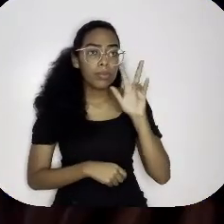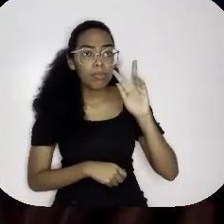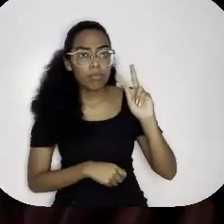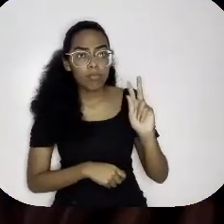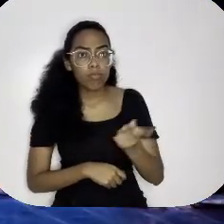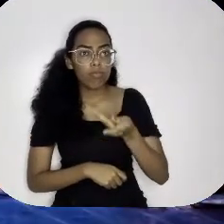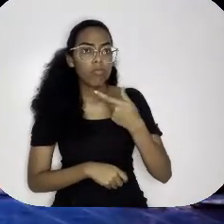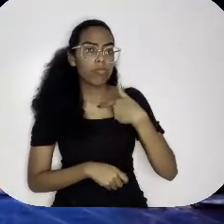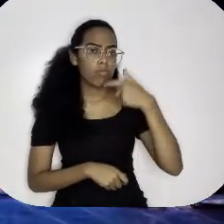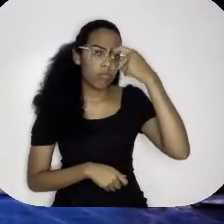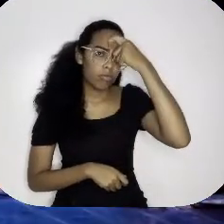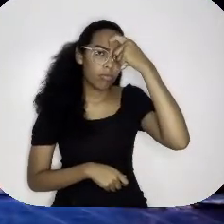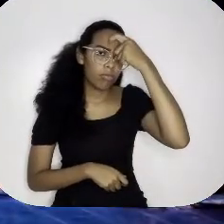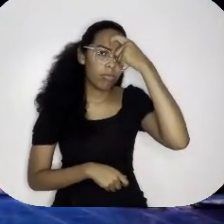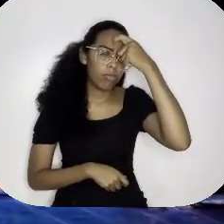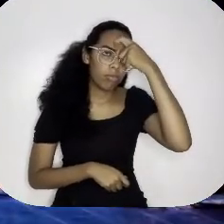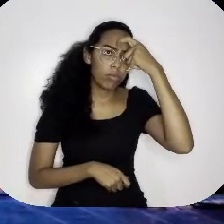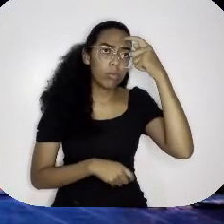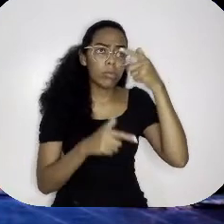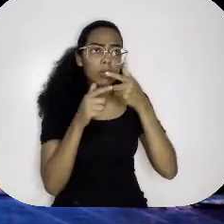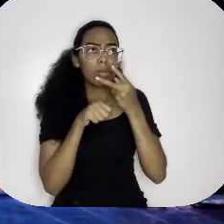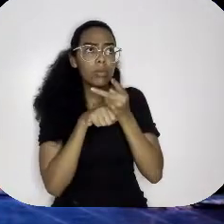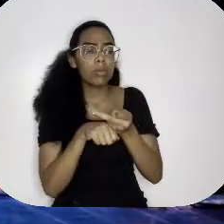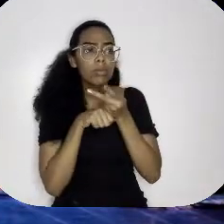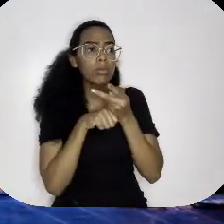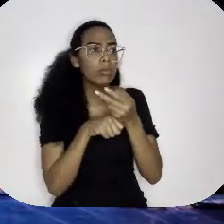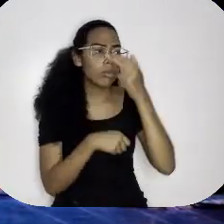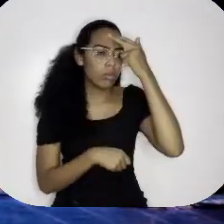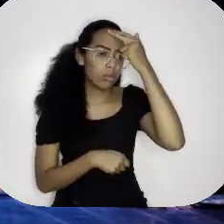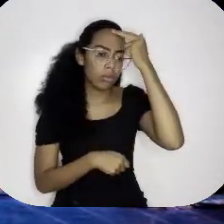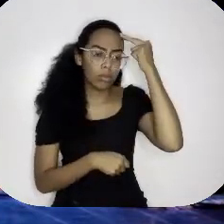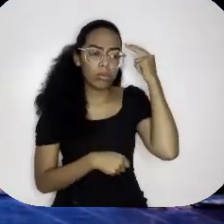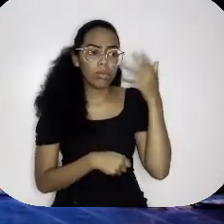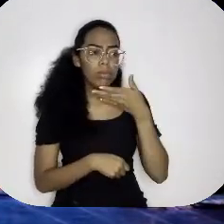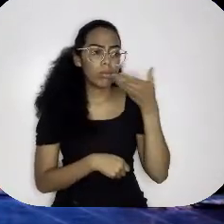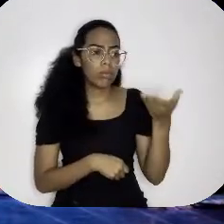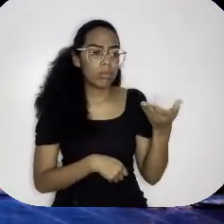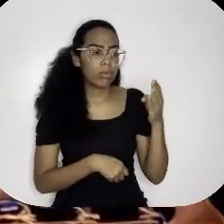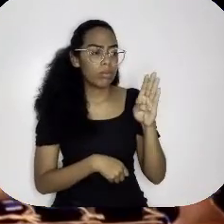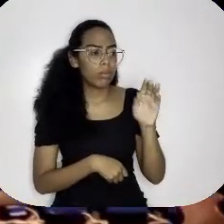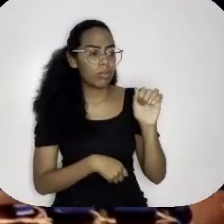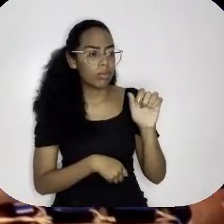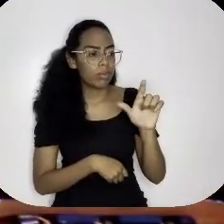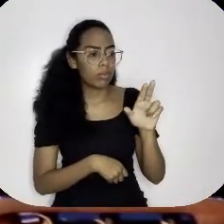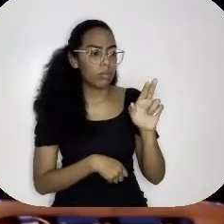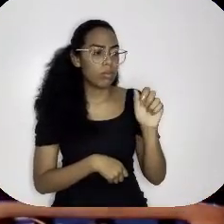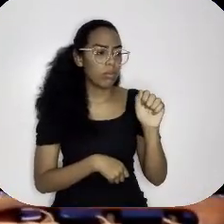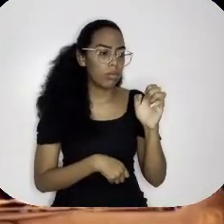Quando o corpo cansado e a mente vaga não quiser mais crescer, o